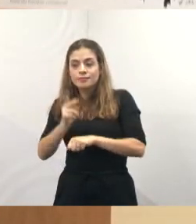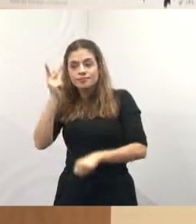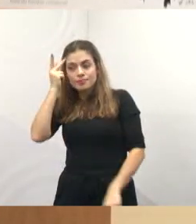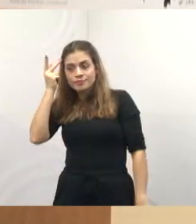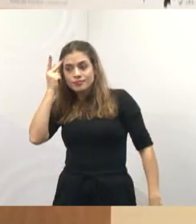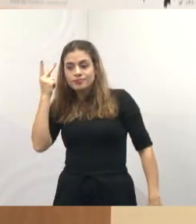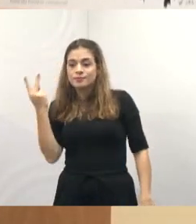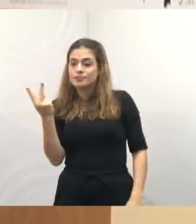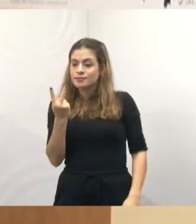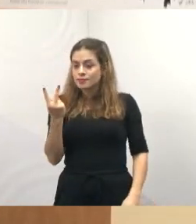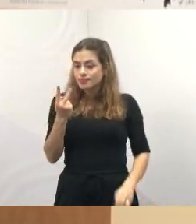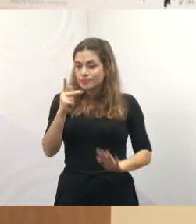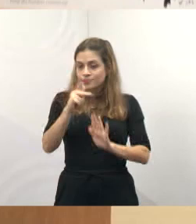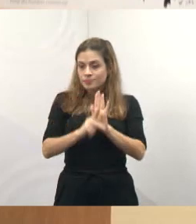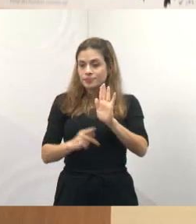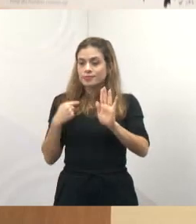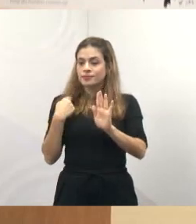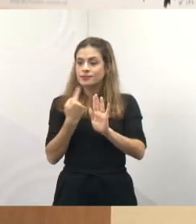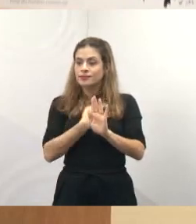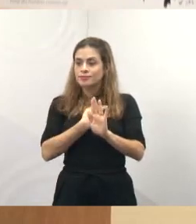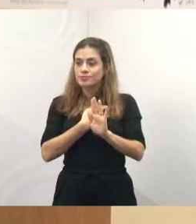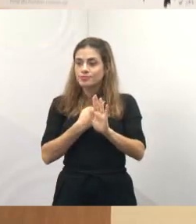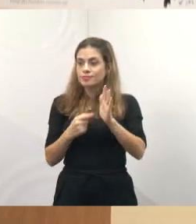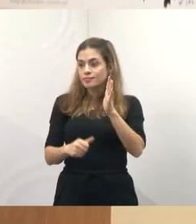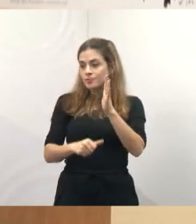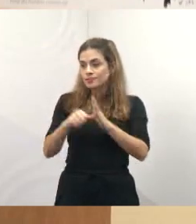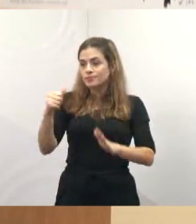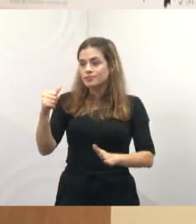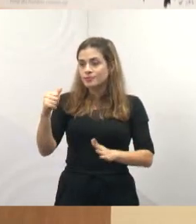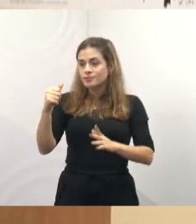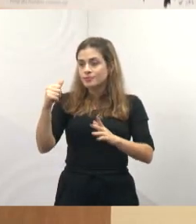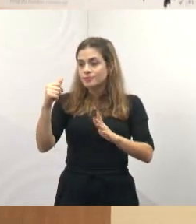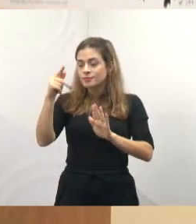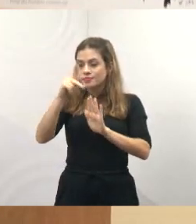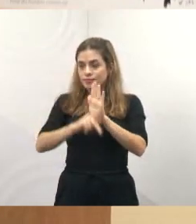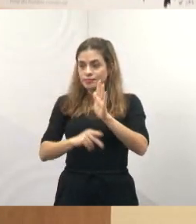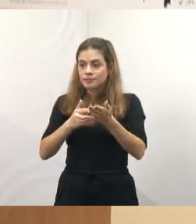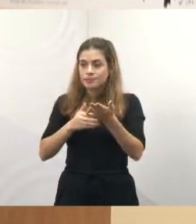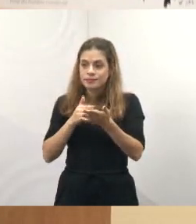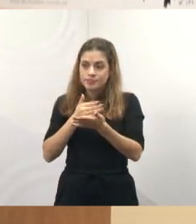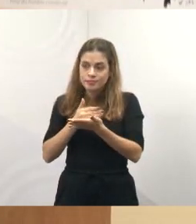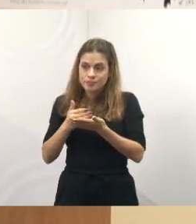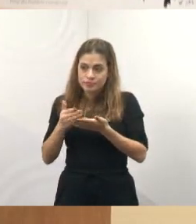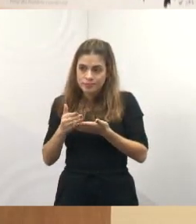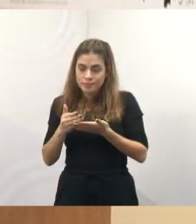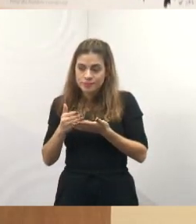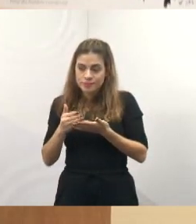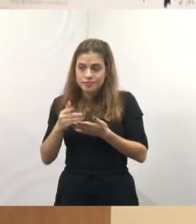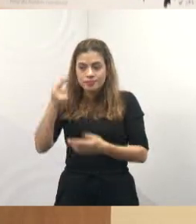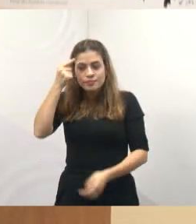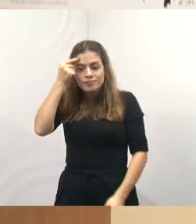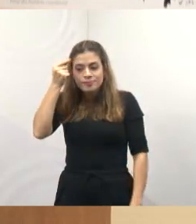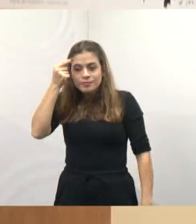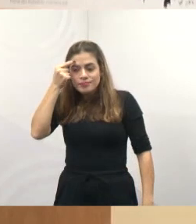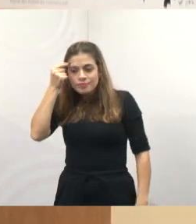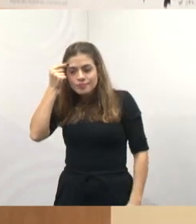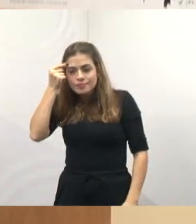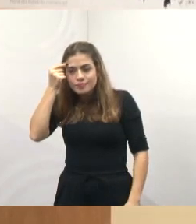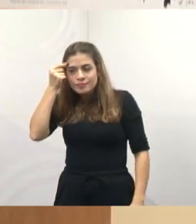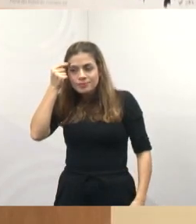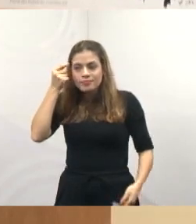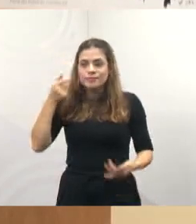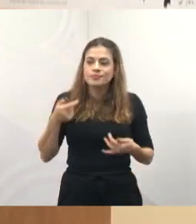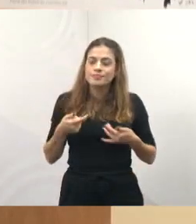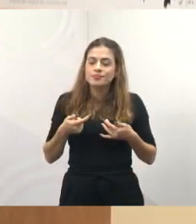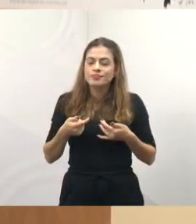projetos nossos, que aqui fizemos. O primeiro projeto é o projeto que começou com o Edgar, o projeto Renascente, o projeto de